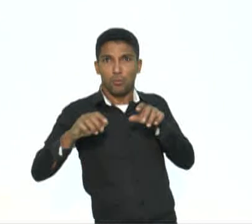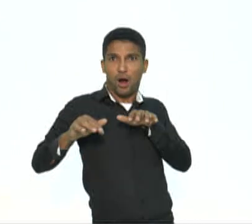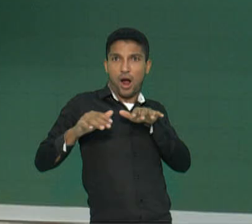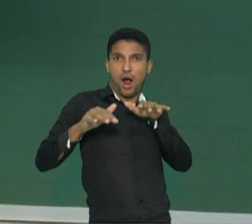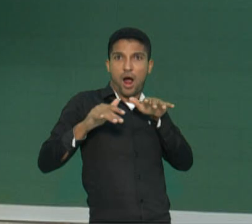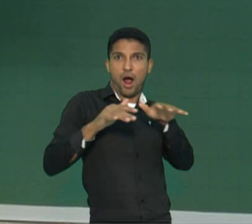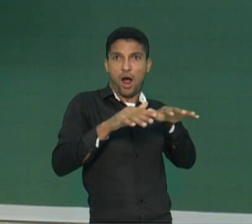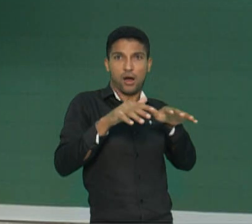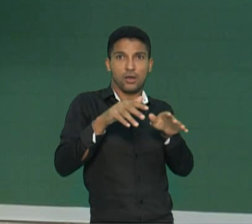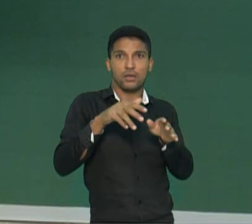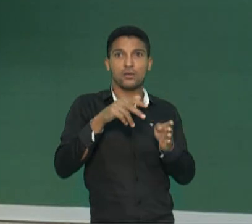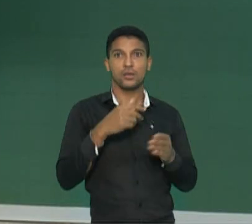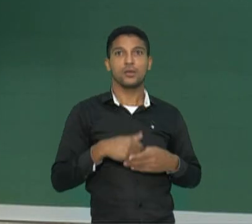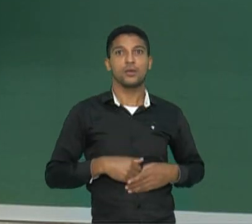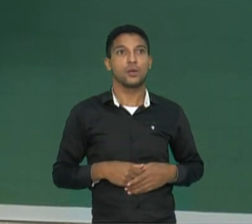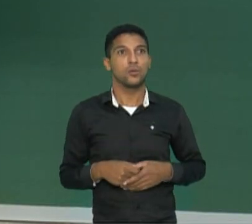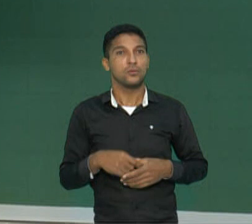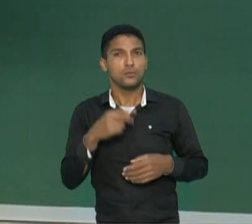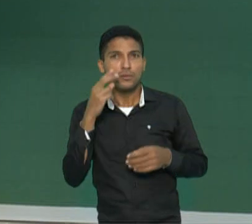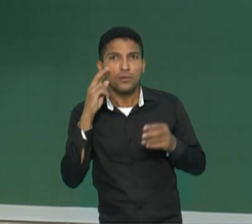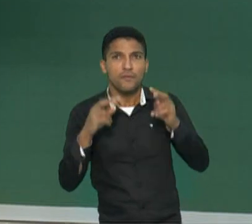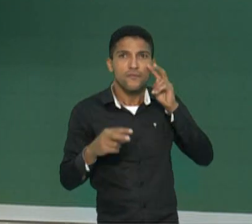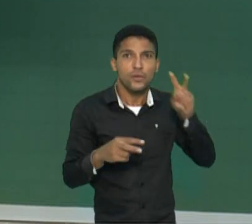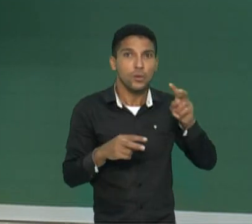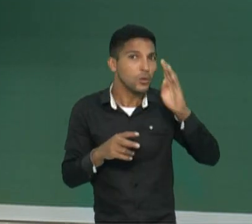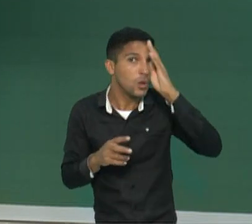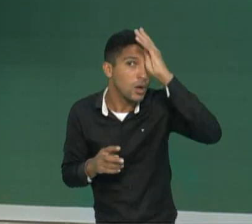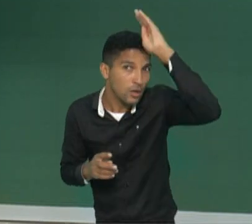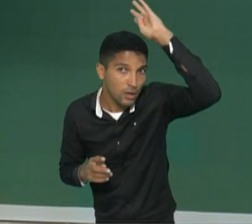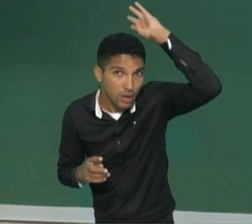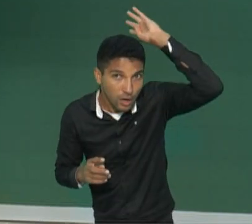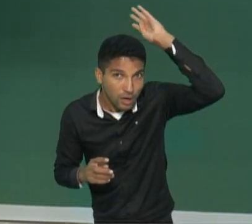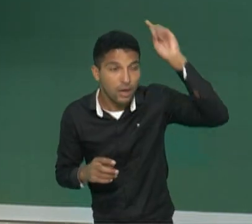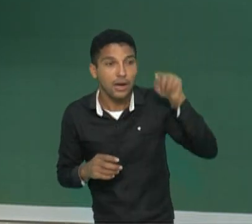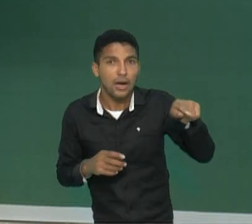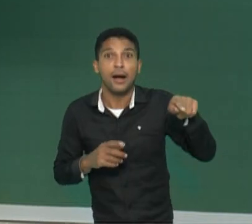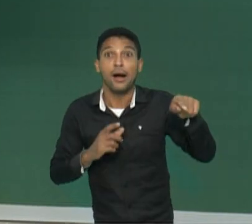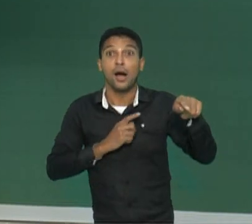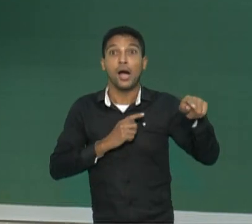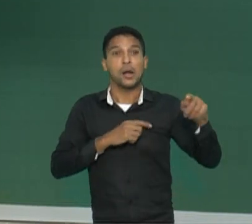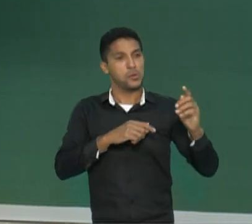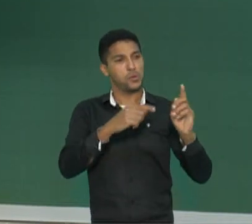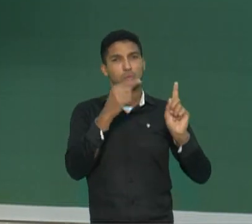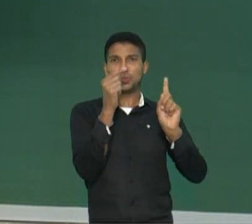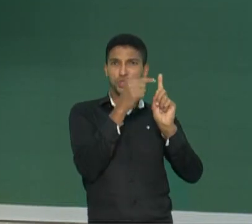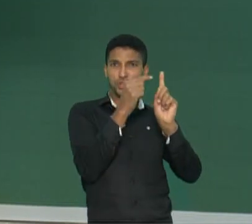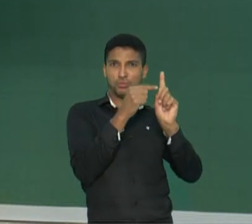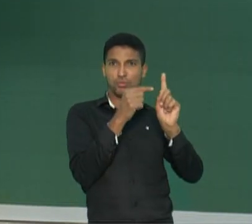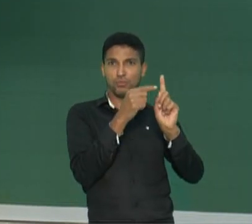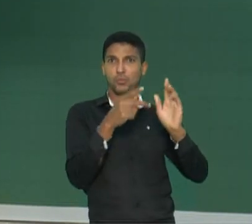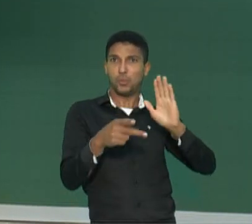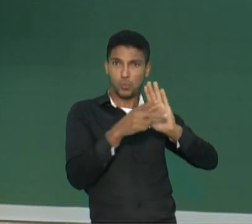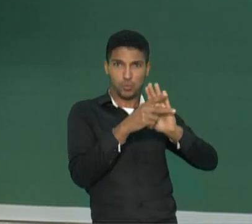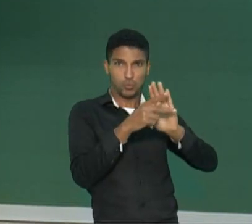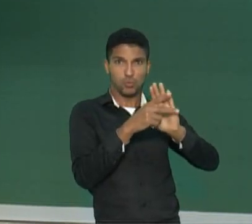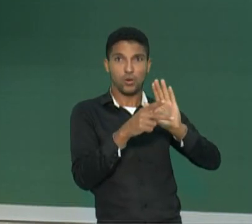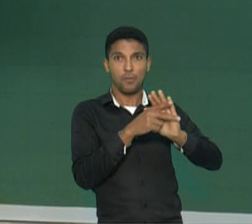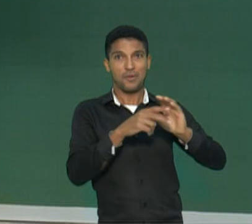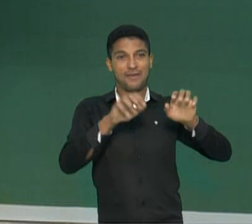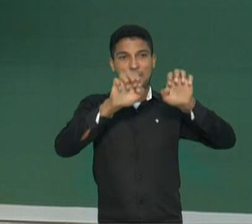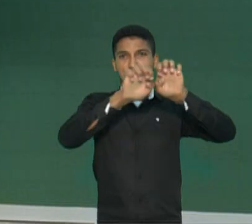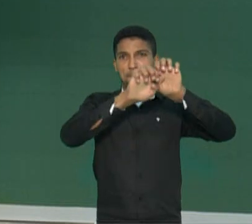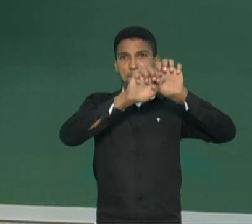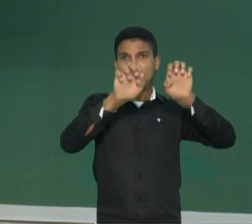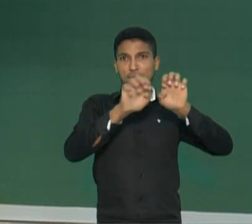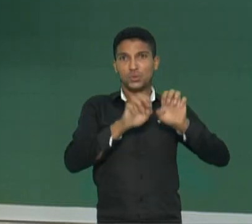a tecnologia, porque a Hagia Sofia lá de 532, se não me engano, e ela já era esplendorosa, era